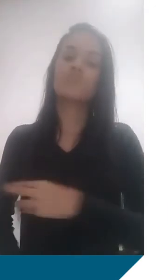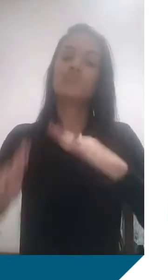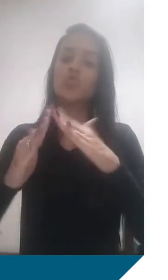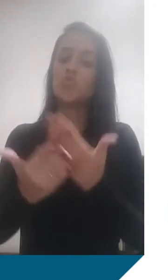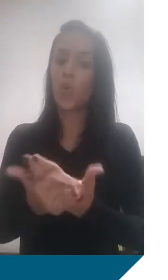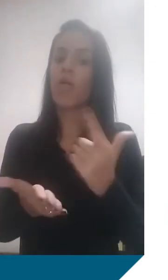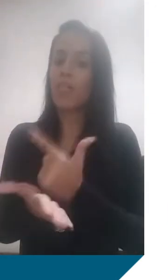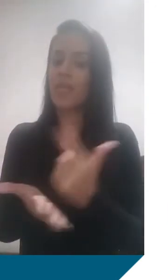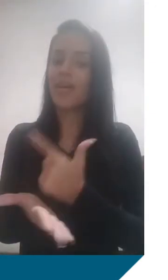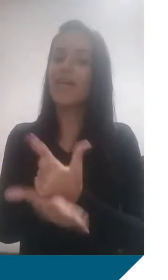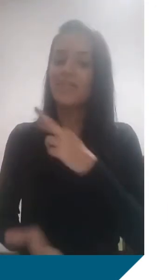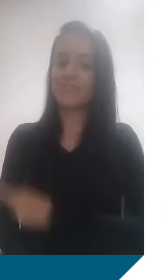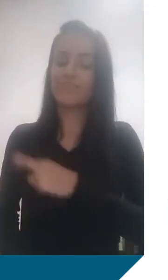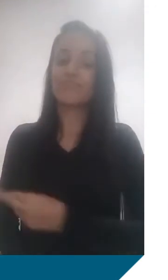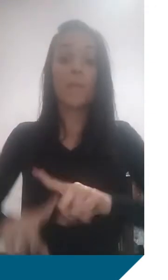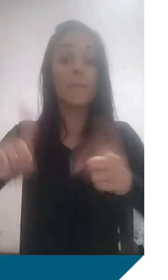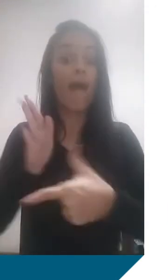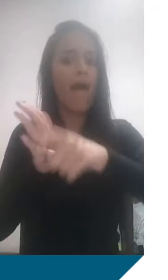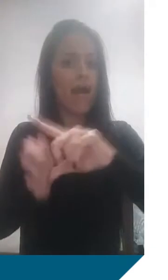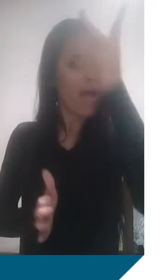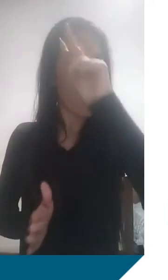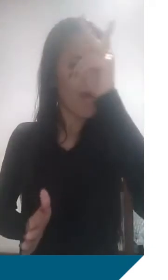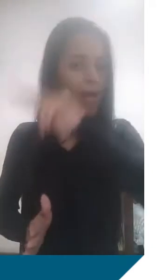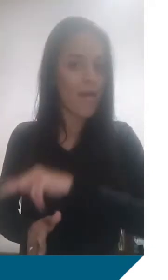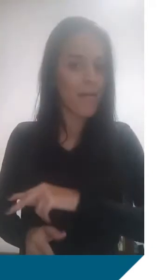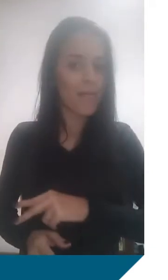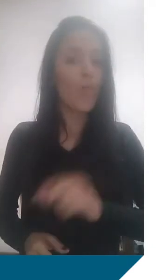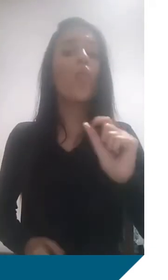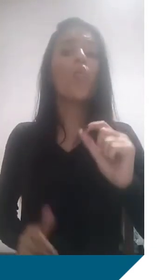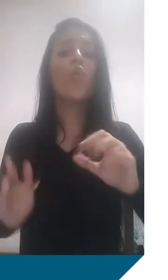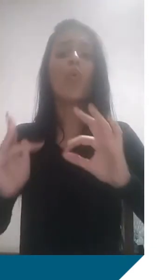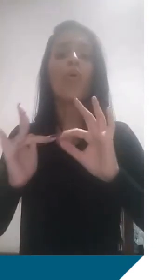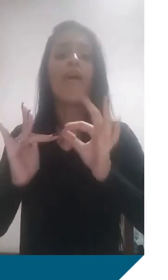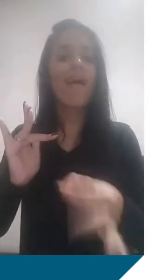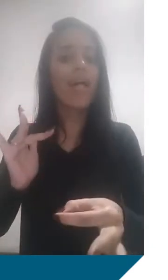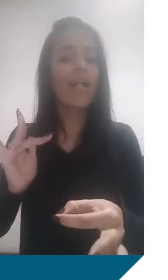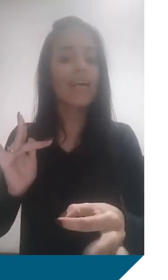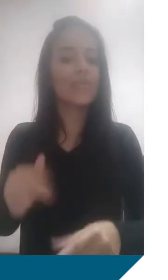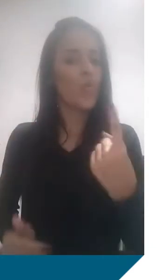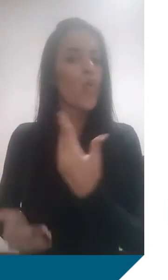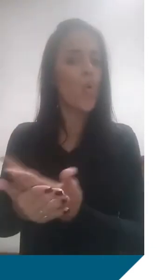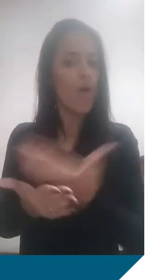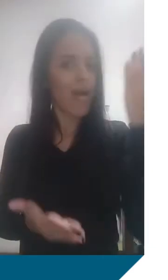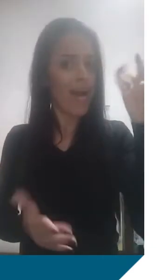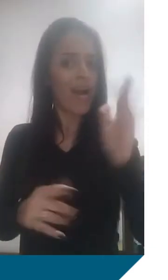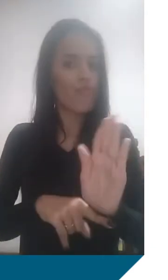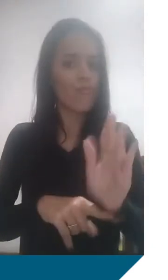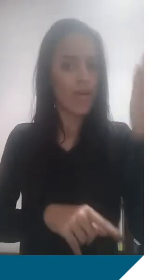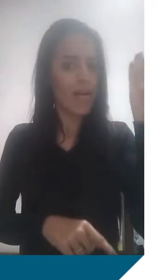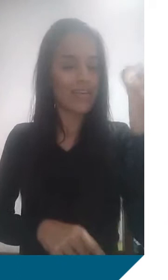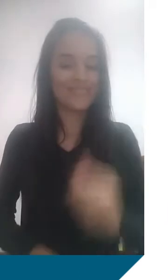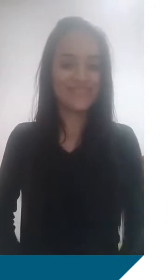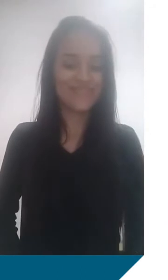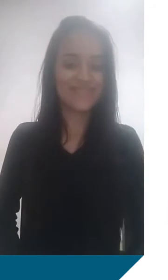Mas antes, vamos revisar o que foi o arcadismo, que foi a última escola literária estudada,